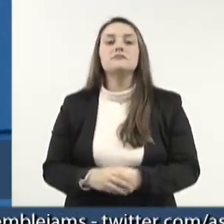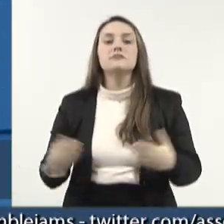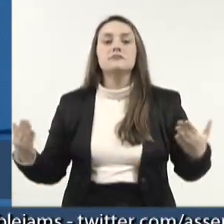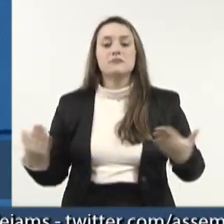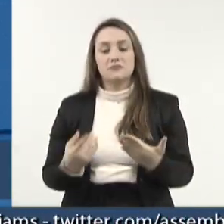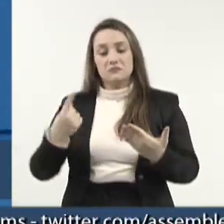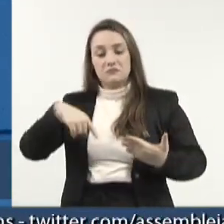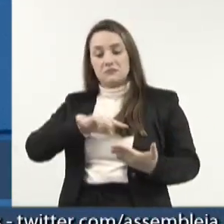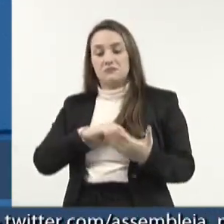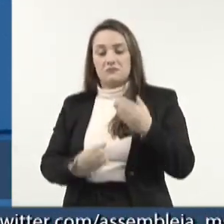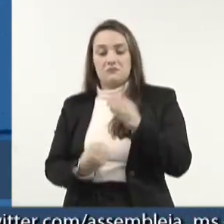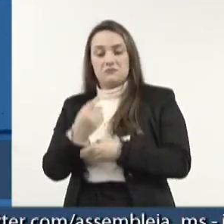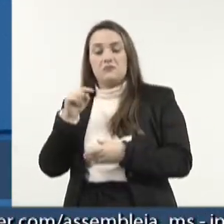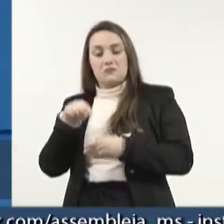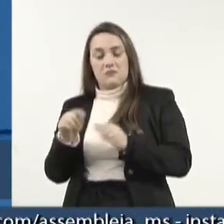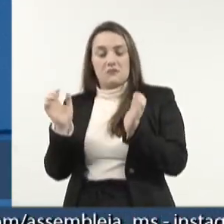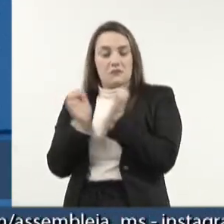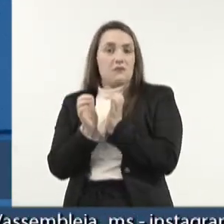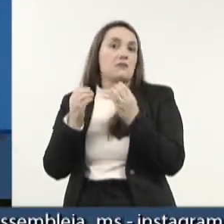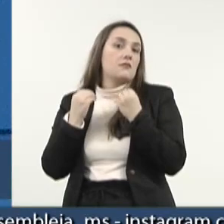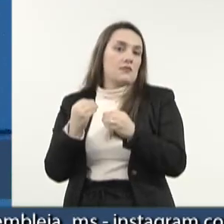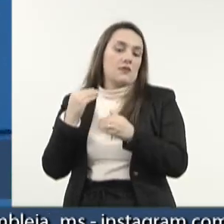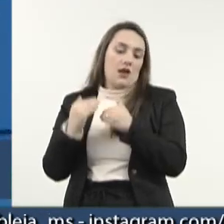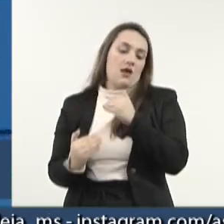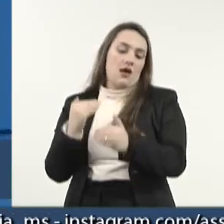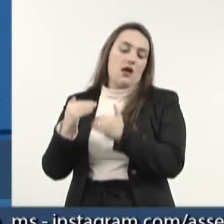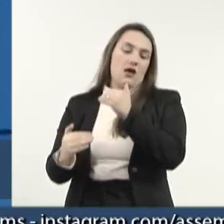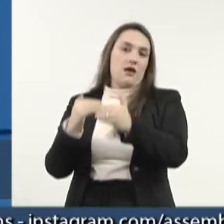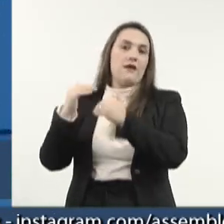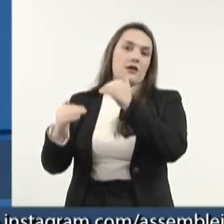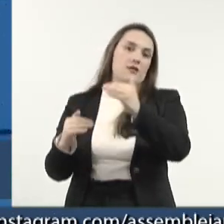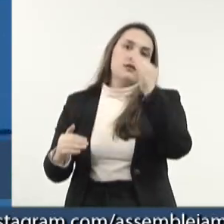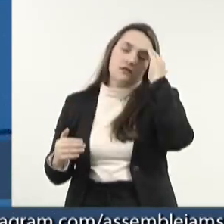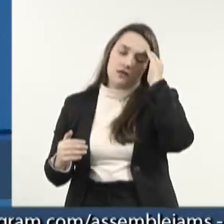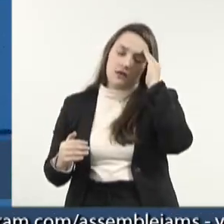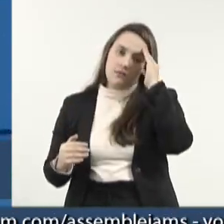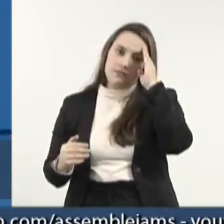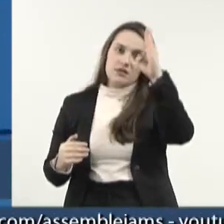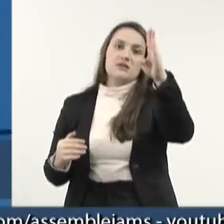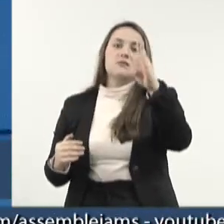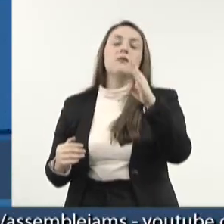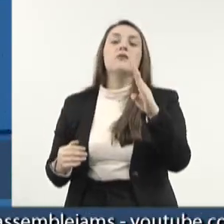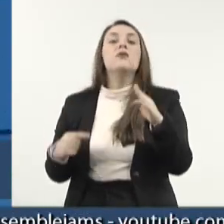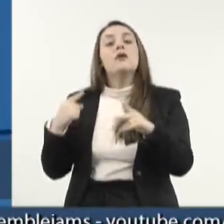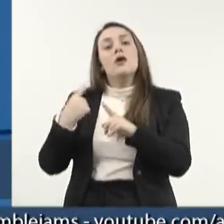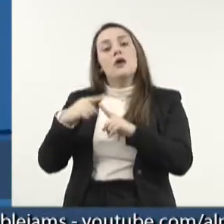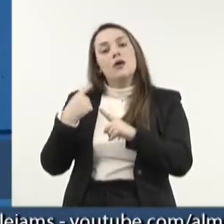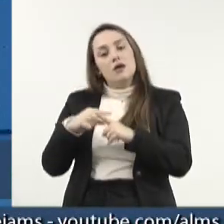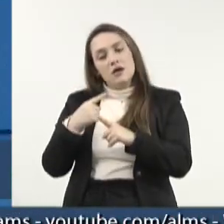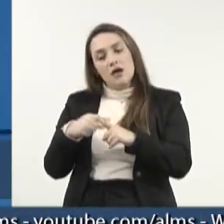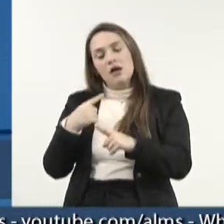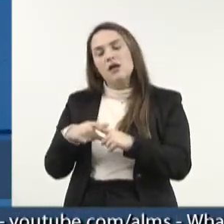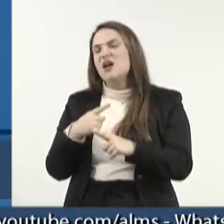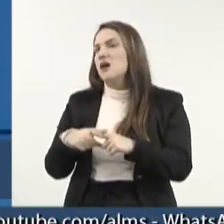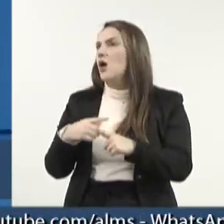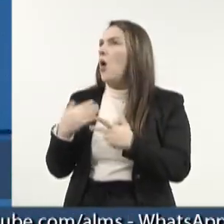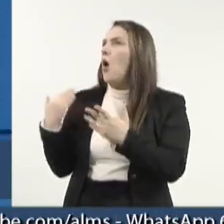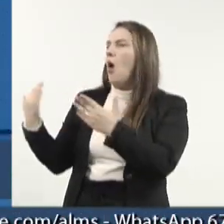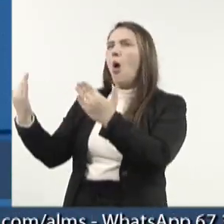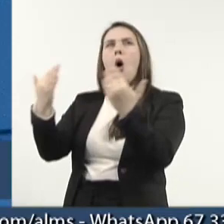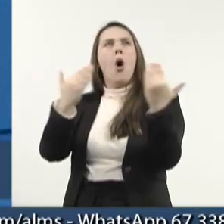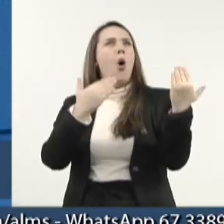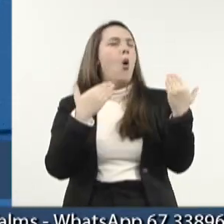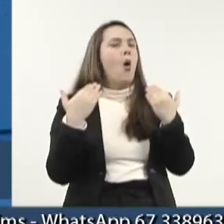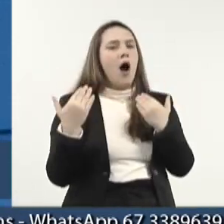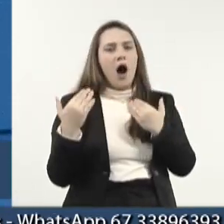e nós pretendemos, obviamente, avançar, principalmente em razão de já ter sido criado a nível nacional